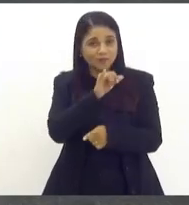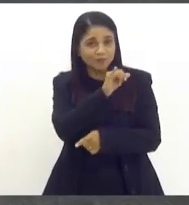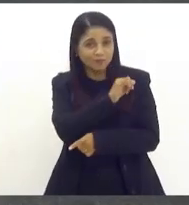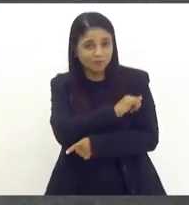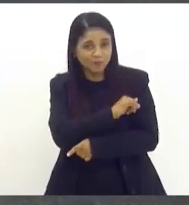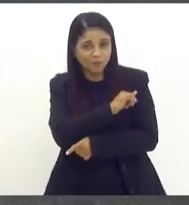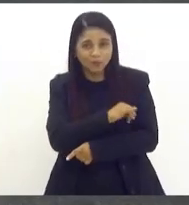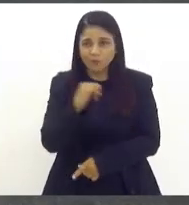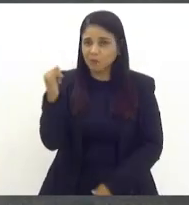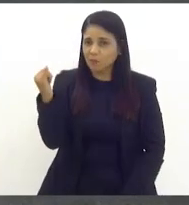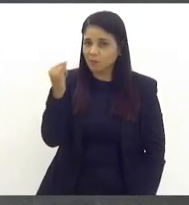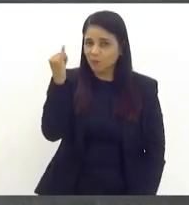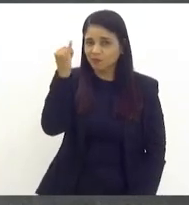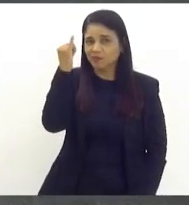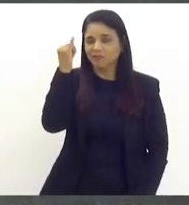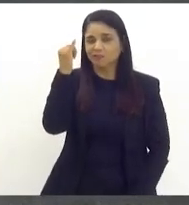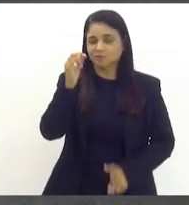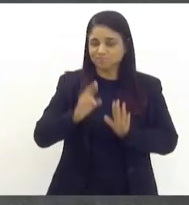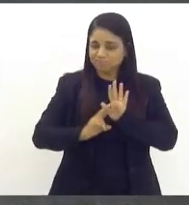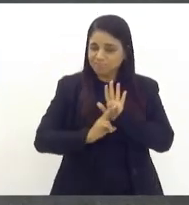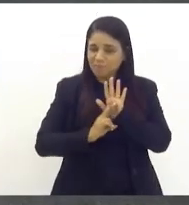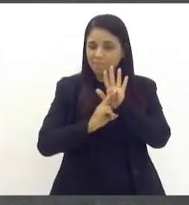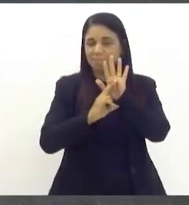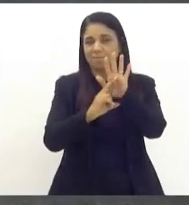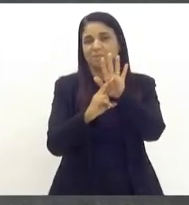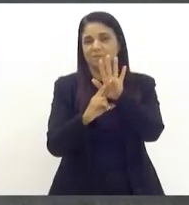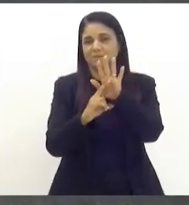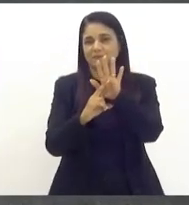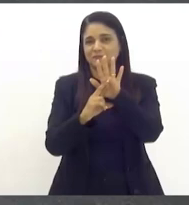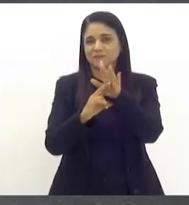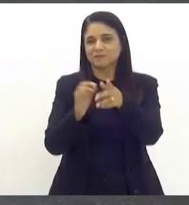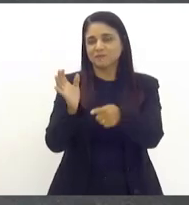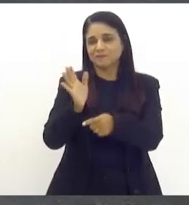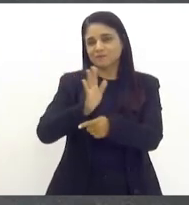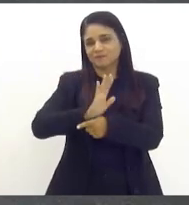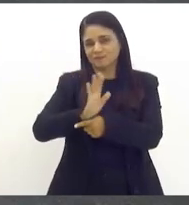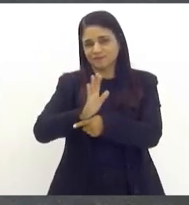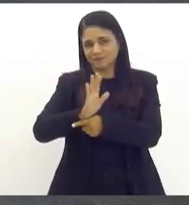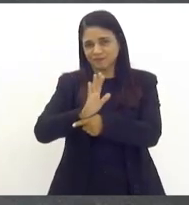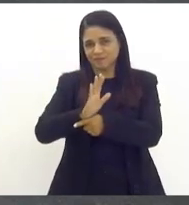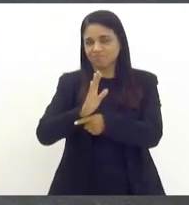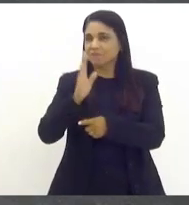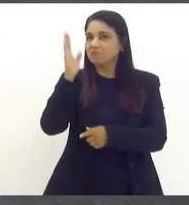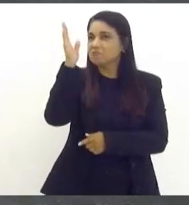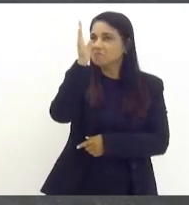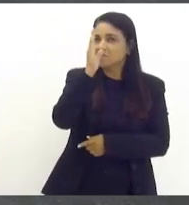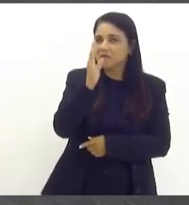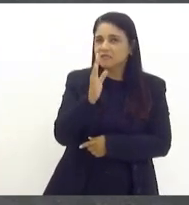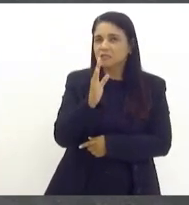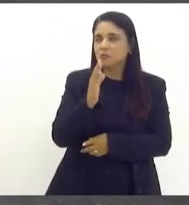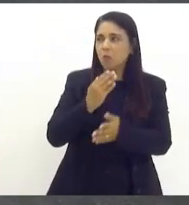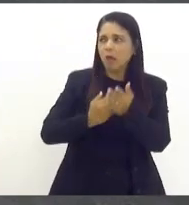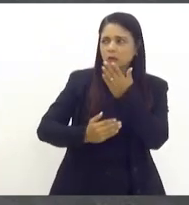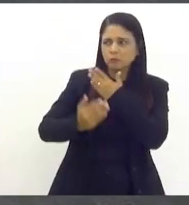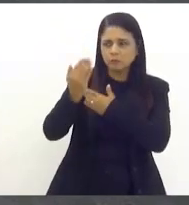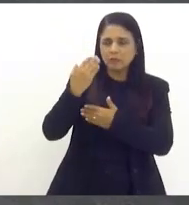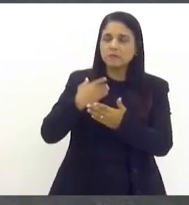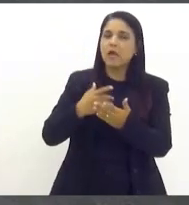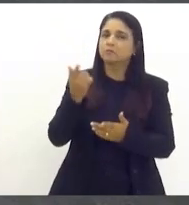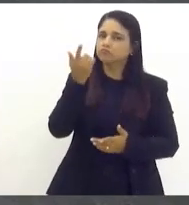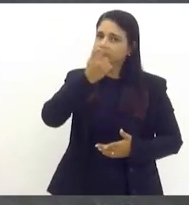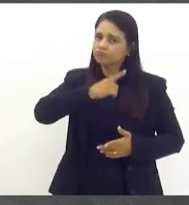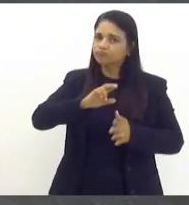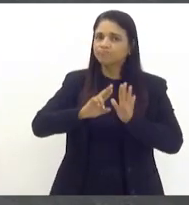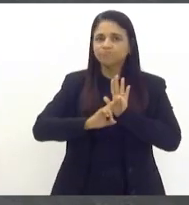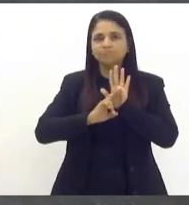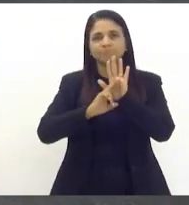Janeiro voltar a ser protagonista no cinema brasileiro coisa que já foi do passado e perdeu ao